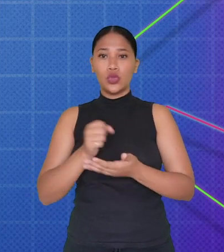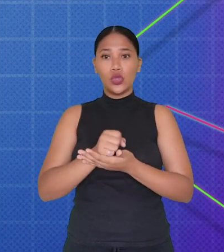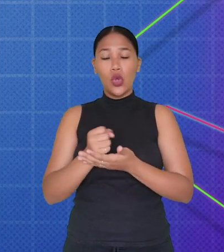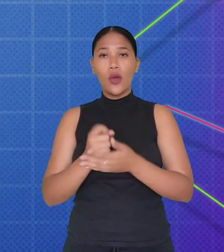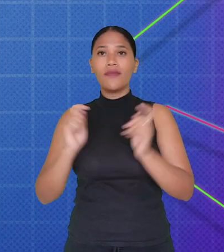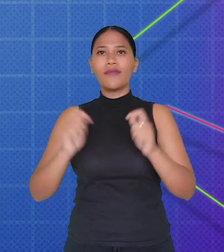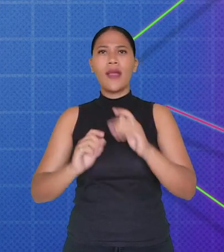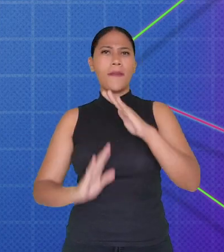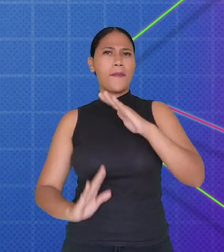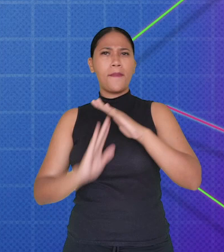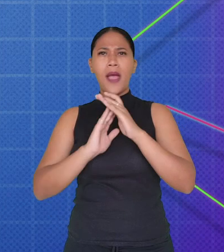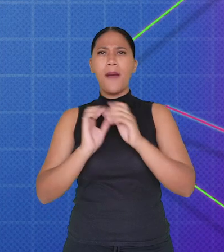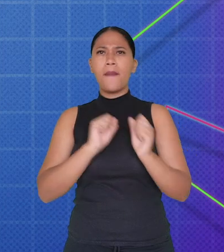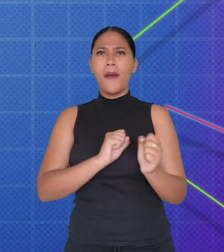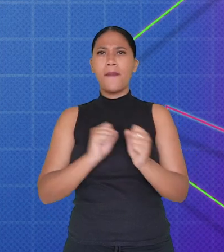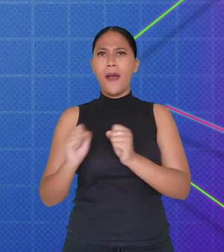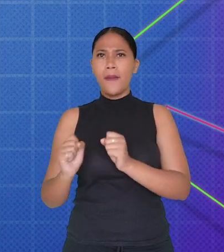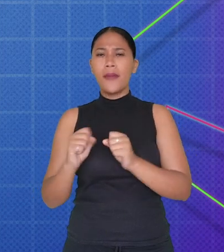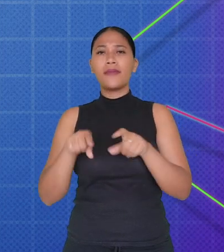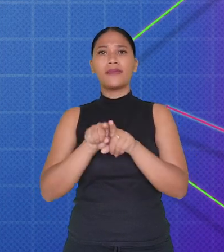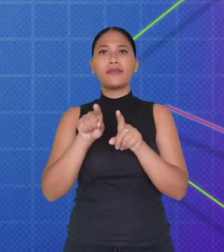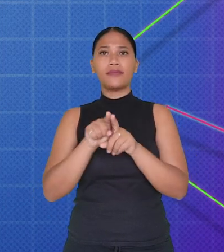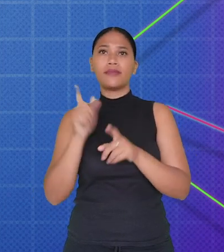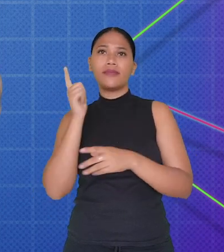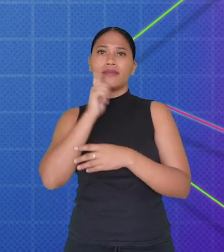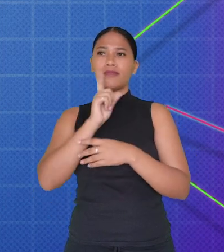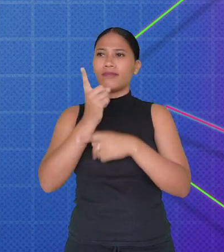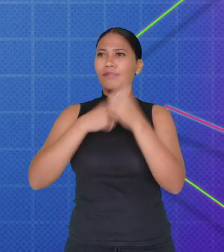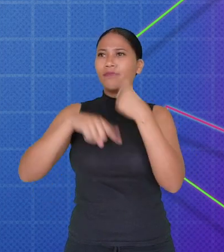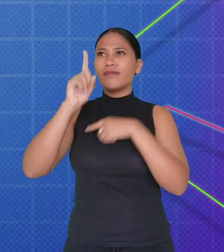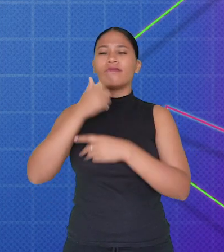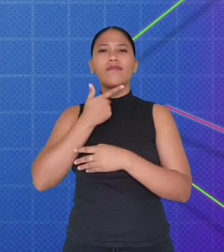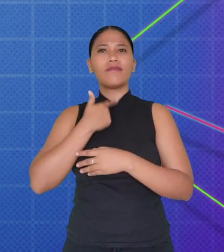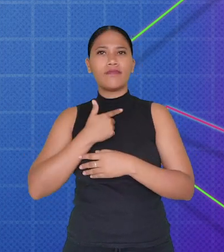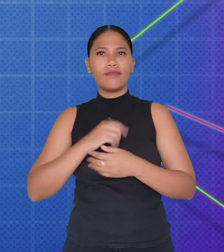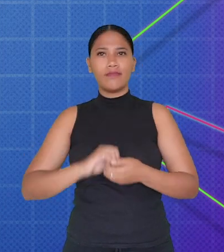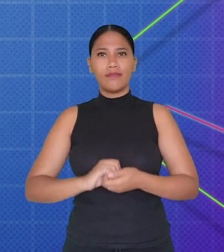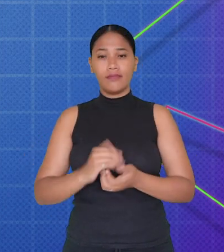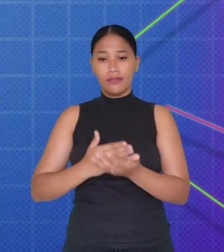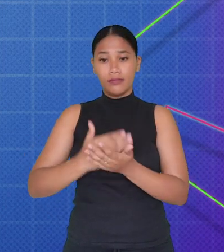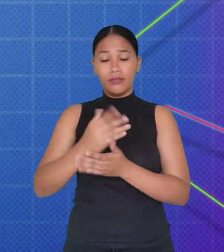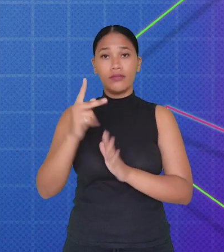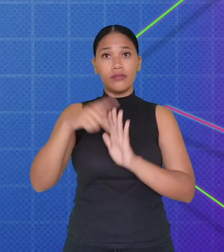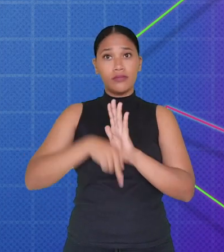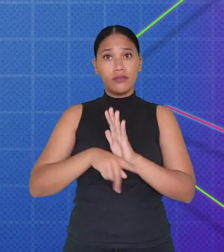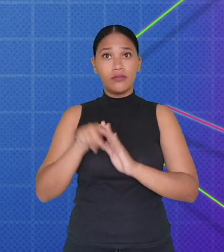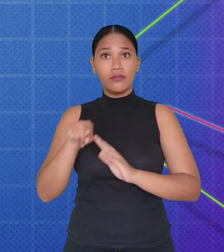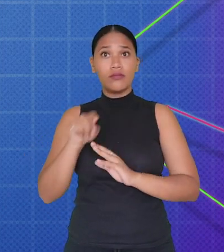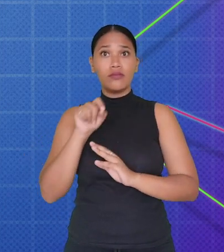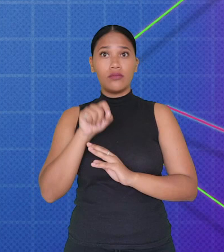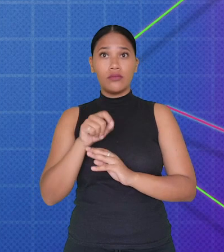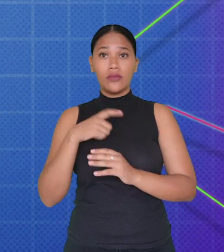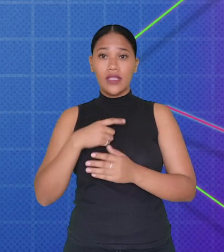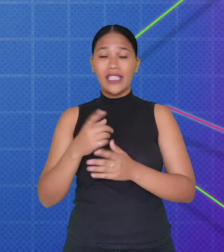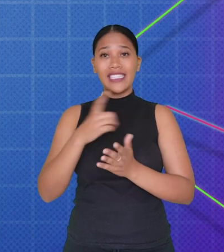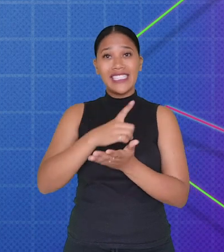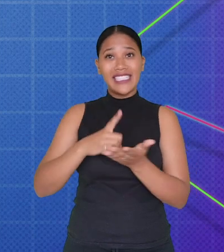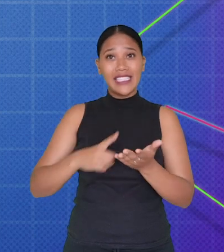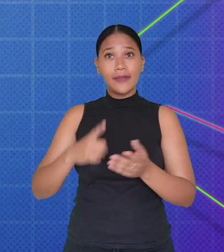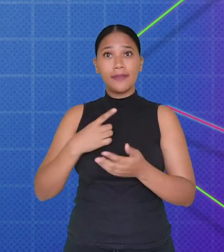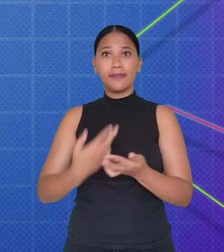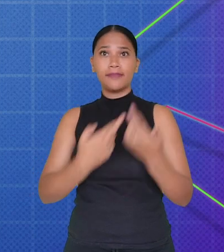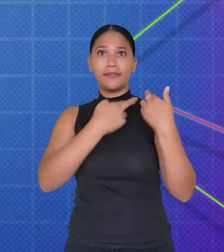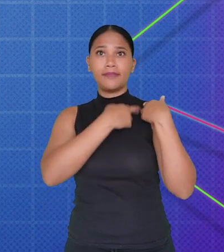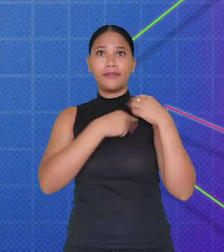de um jogo para atingir seu máximo potencial e alcançar o sucesso desejado no início de um projeto de jogo os game